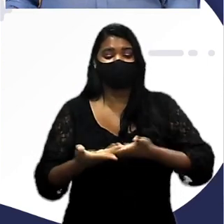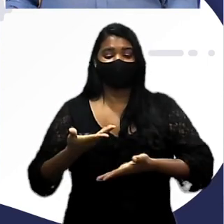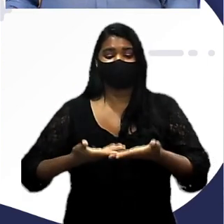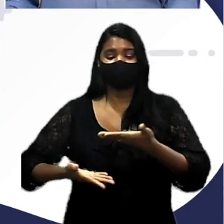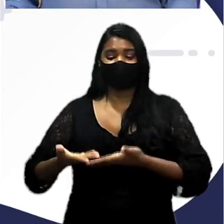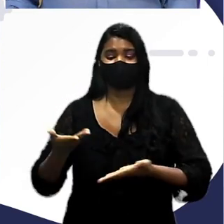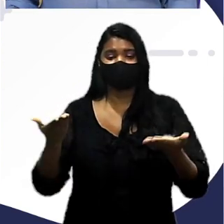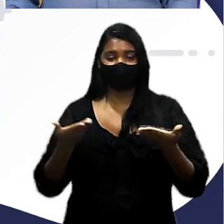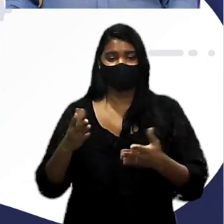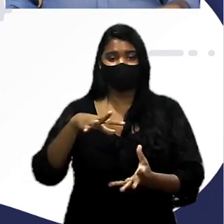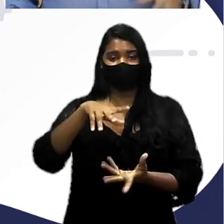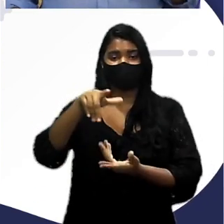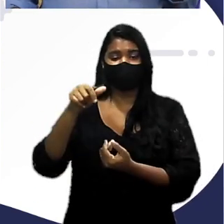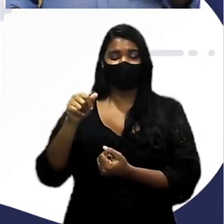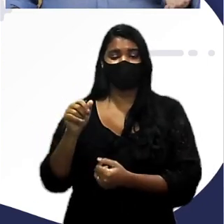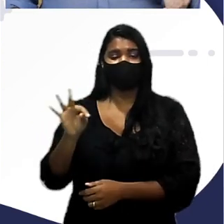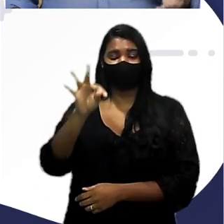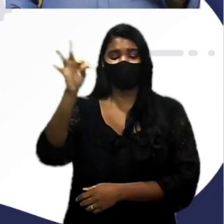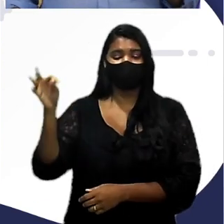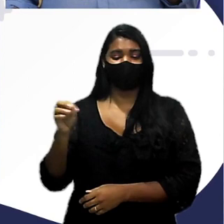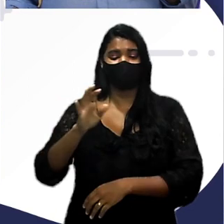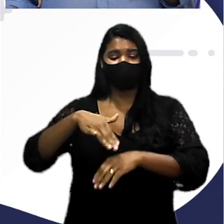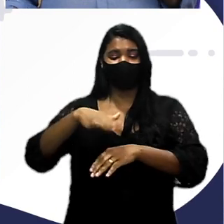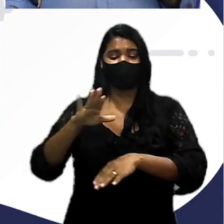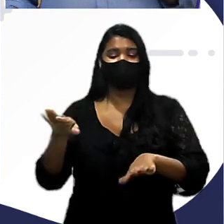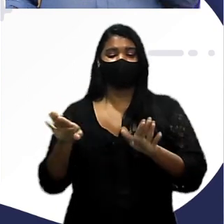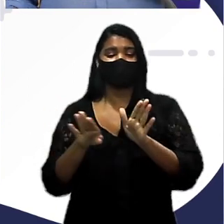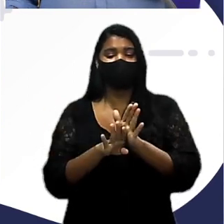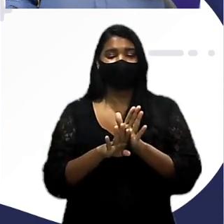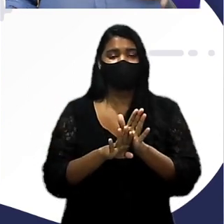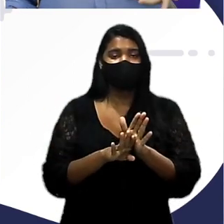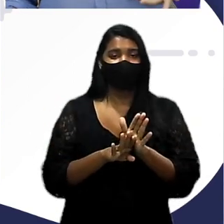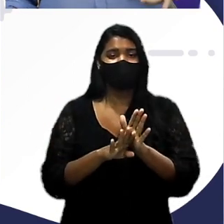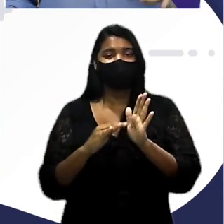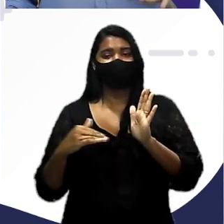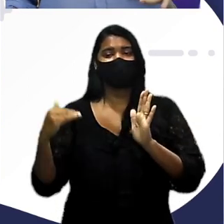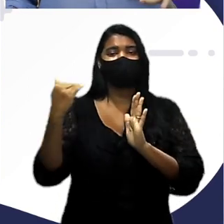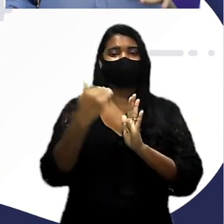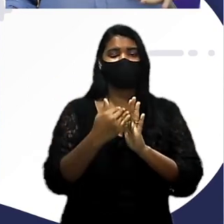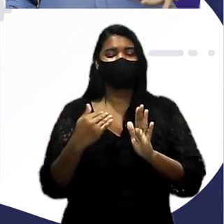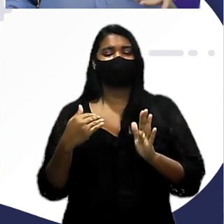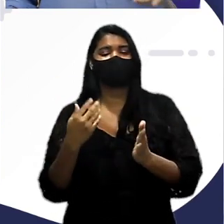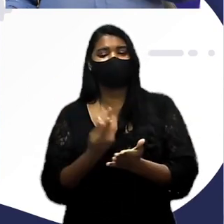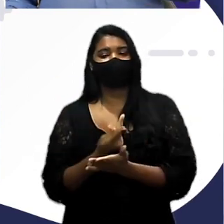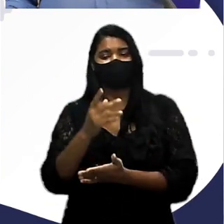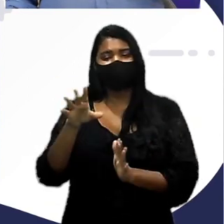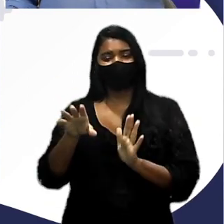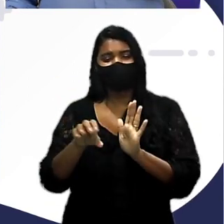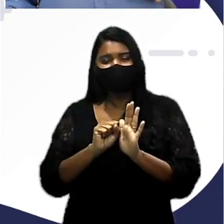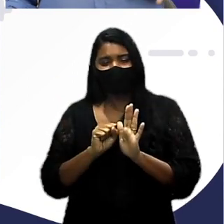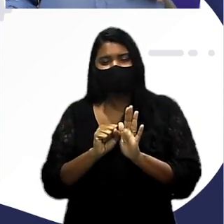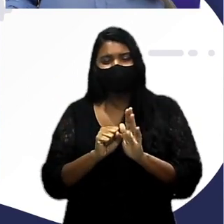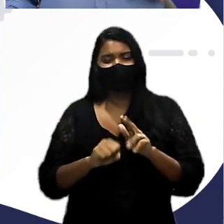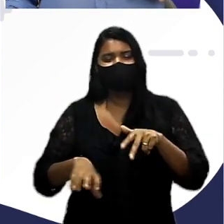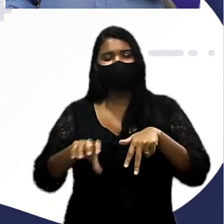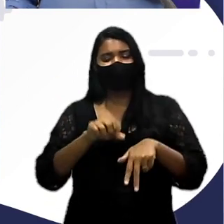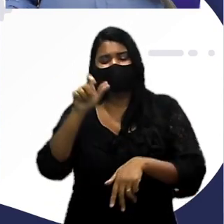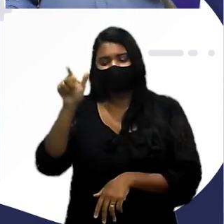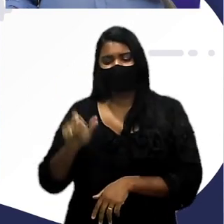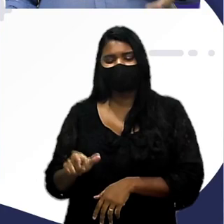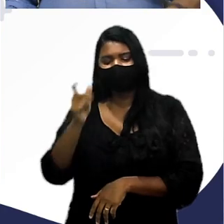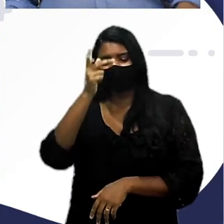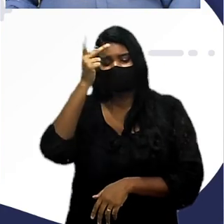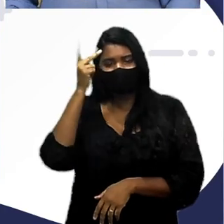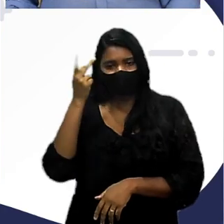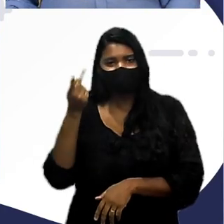são produzidos no mundo todo. Quanto mais a gente chegar na realidade, do consumidor, na realidade daquela pessoa que